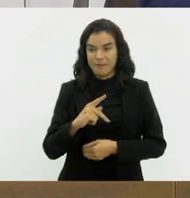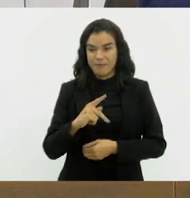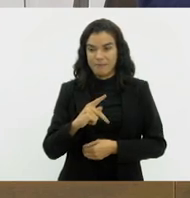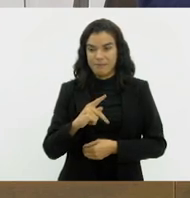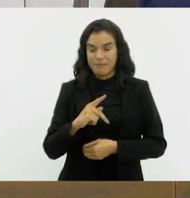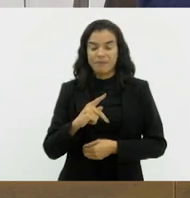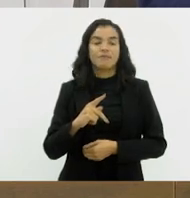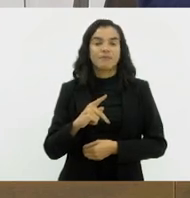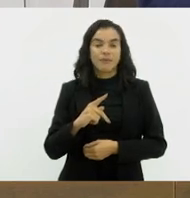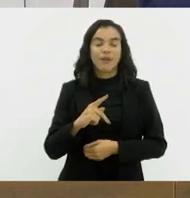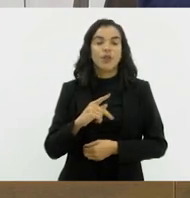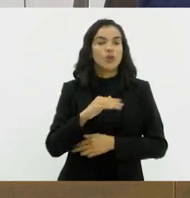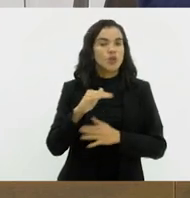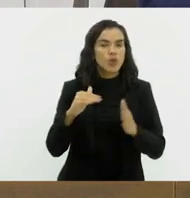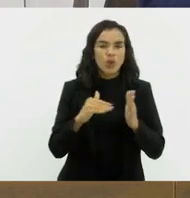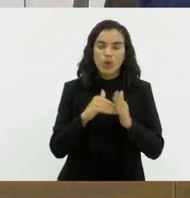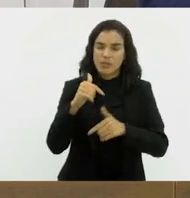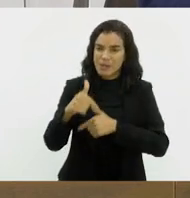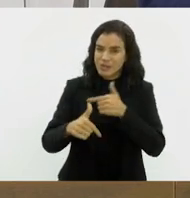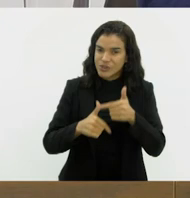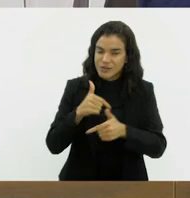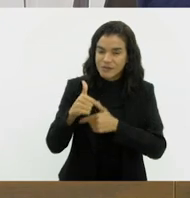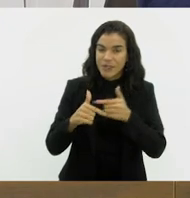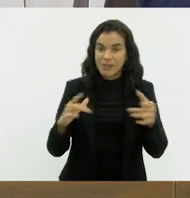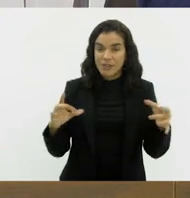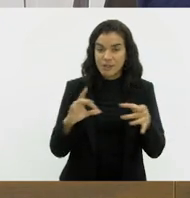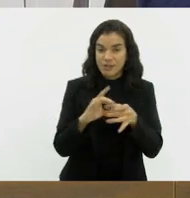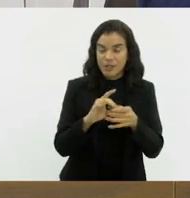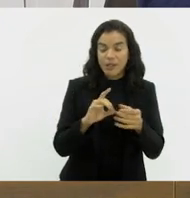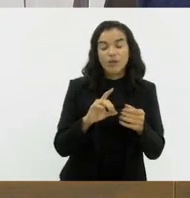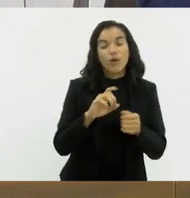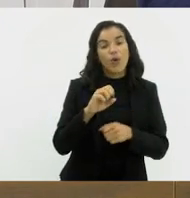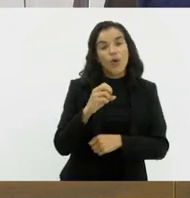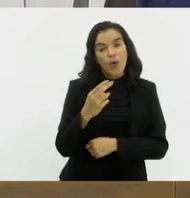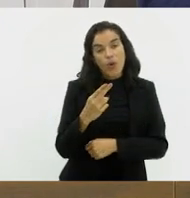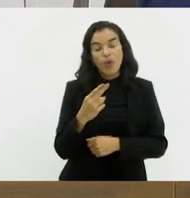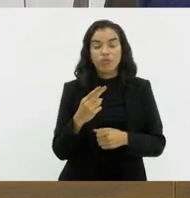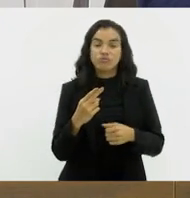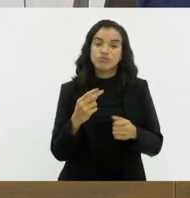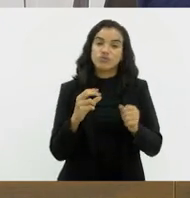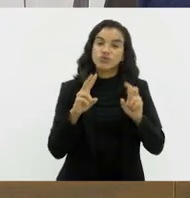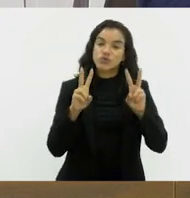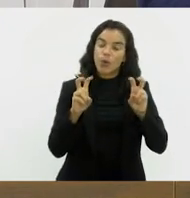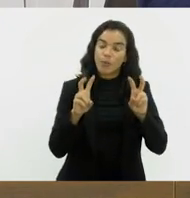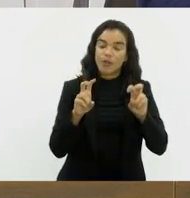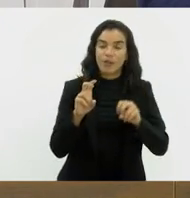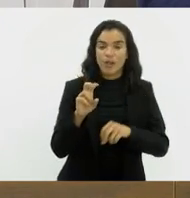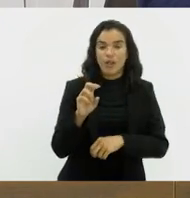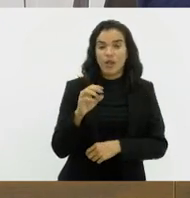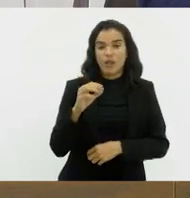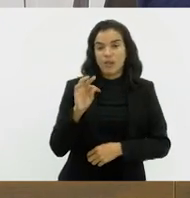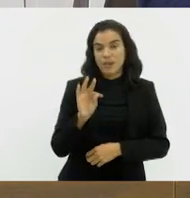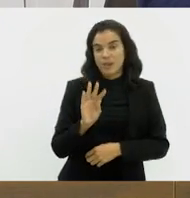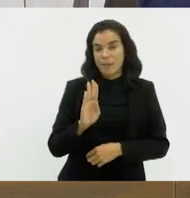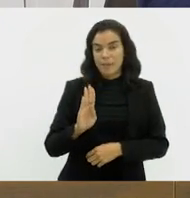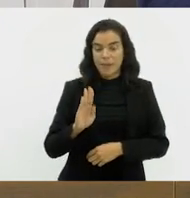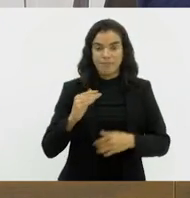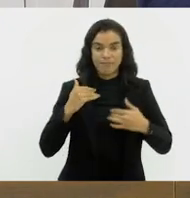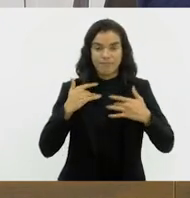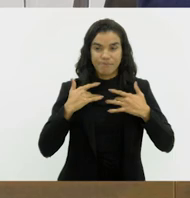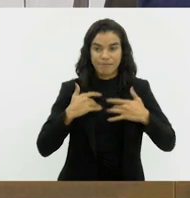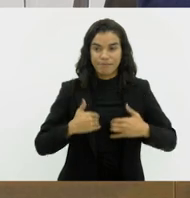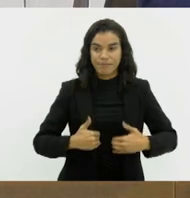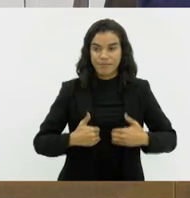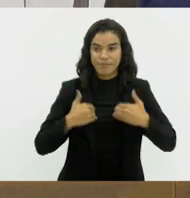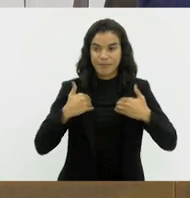bem como todas as atividades associadas ou relacionadas ao Programa de Controle da Tuberculose e a Administração... Olha